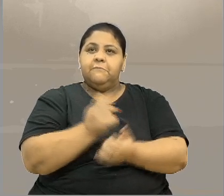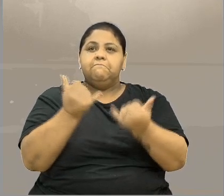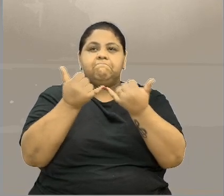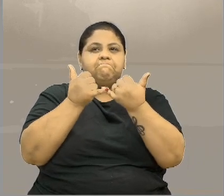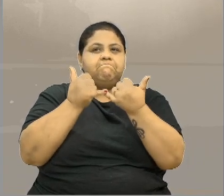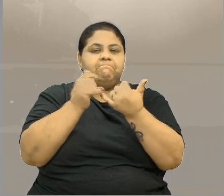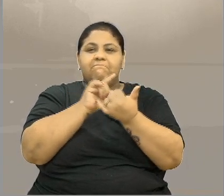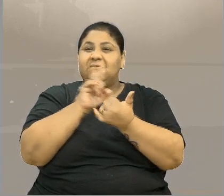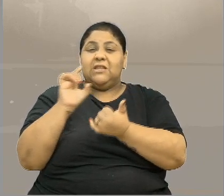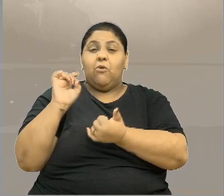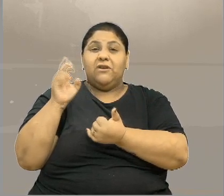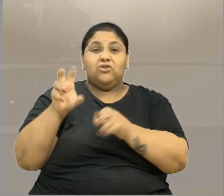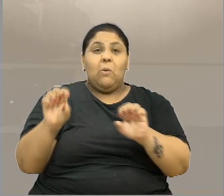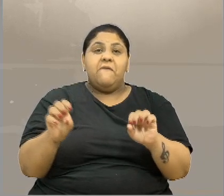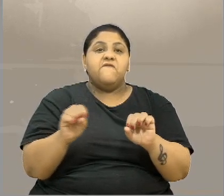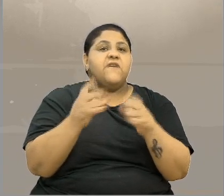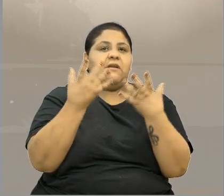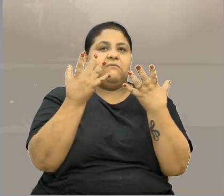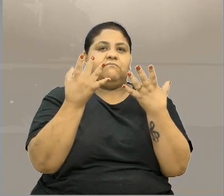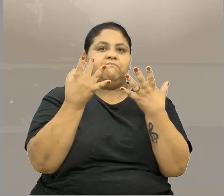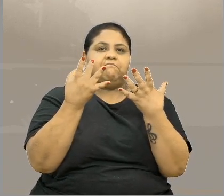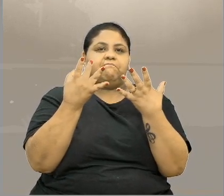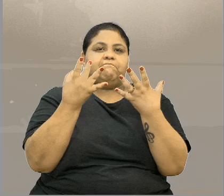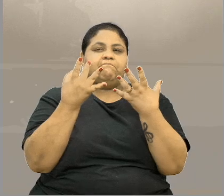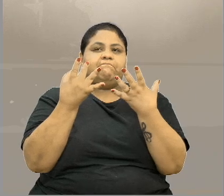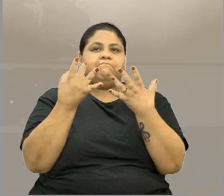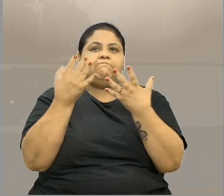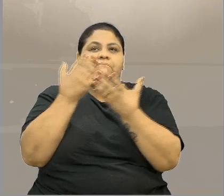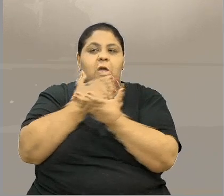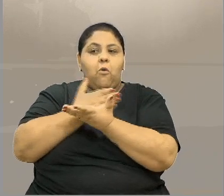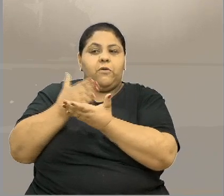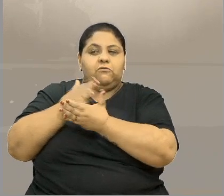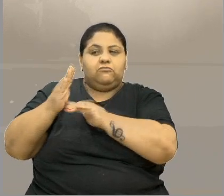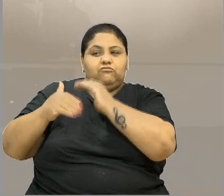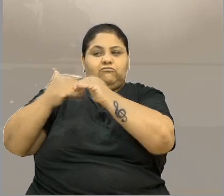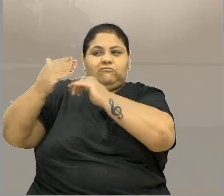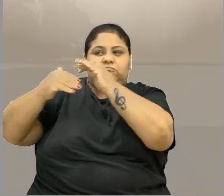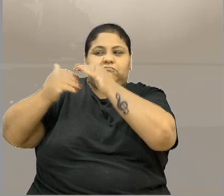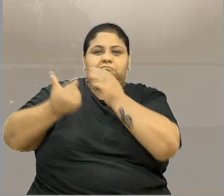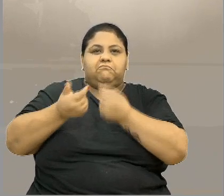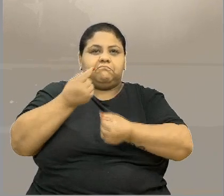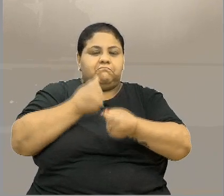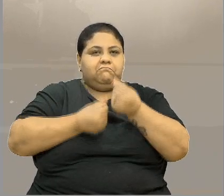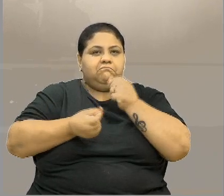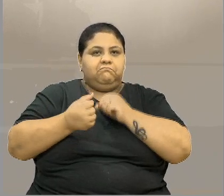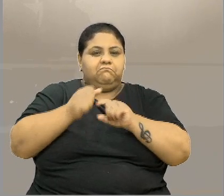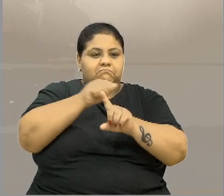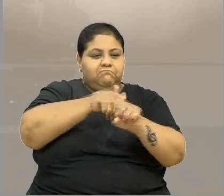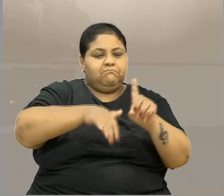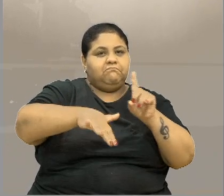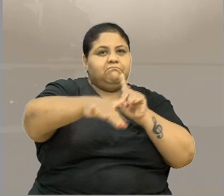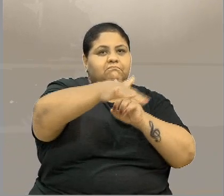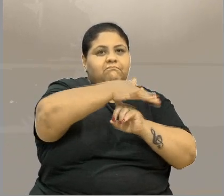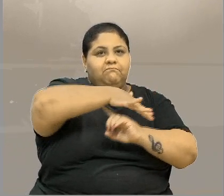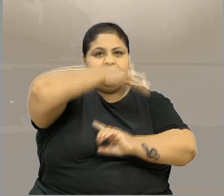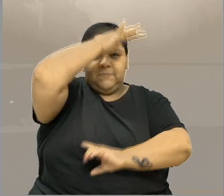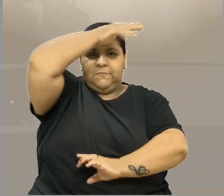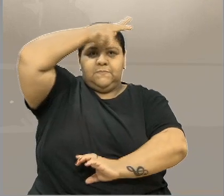muito mais do que um evento. É um motor de progresso econômico e social para o nosso